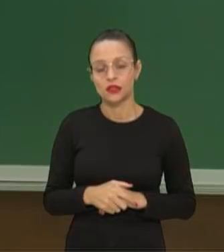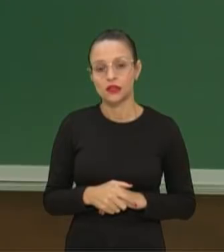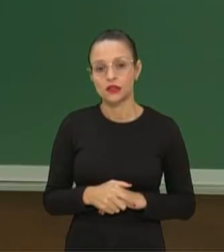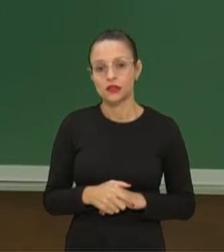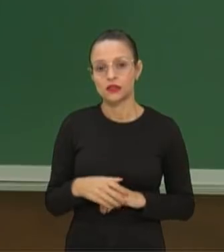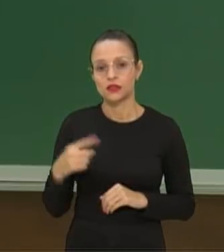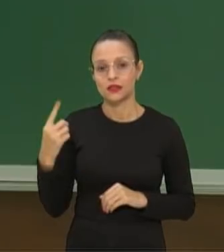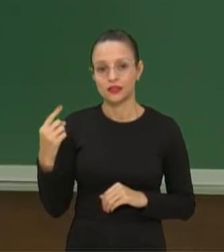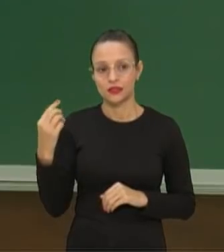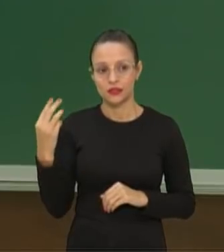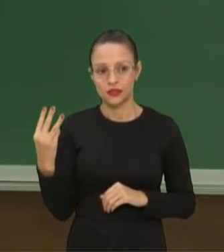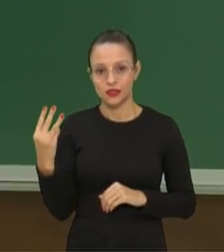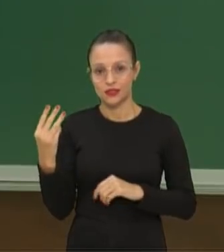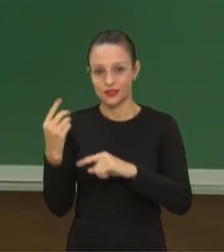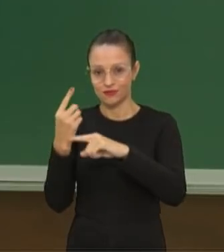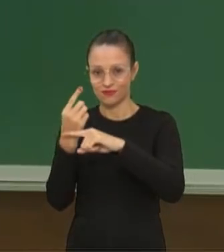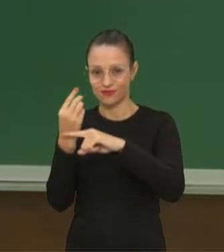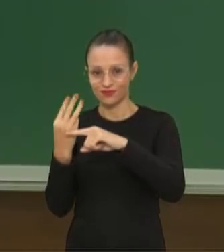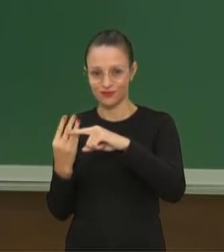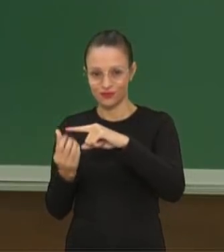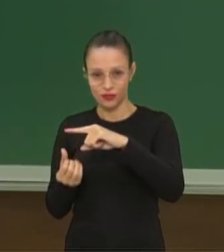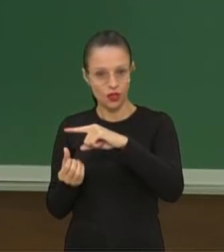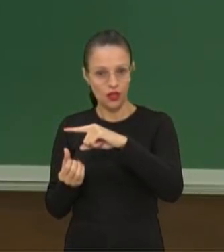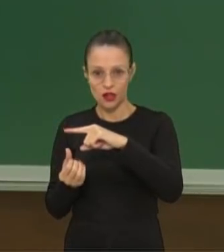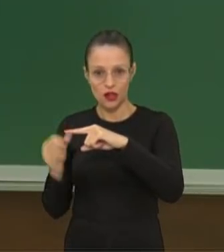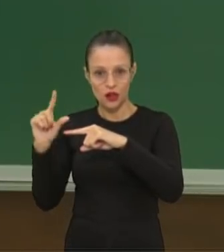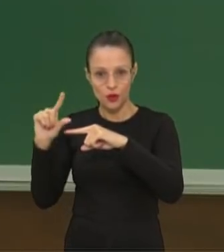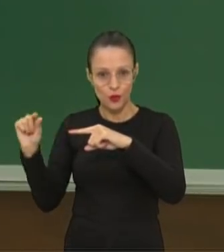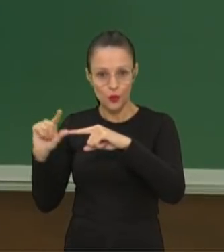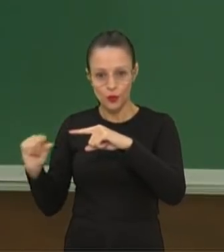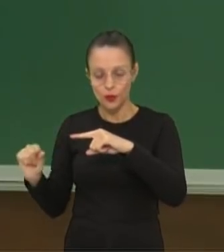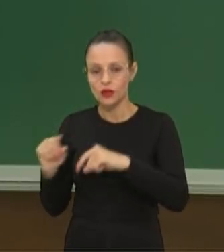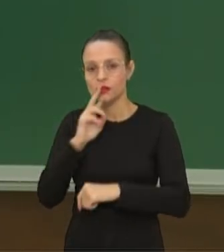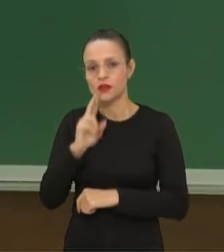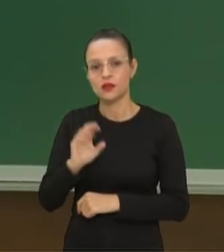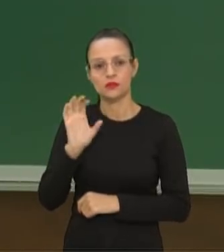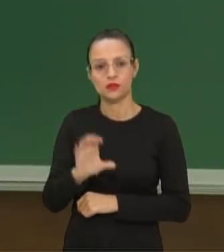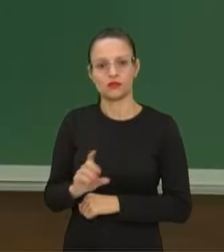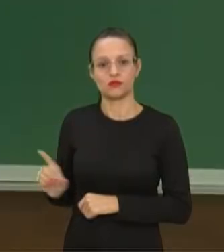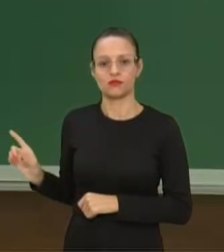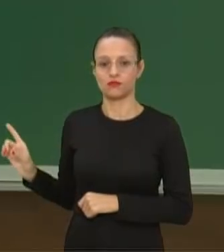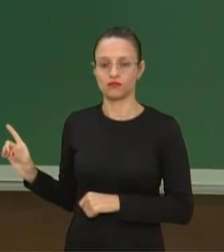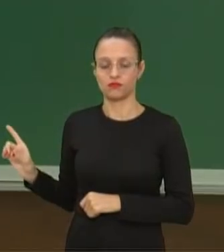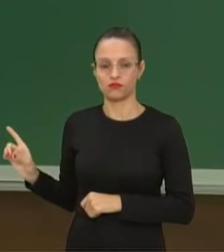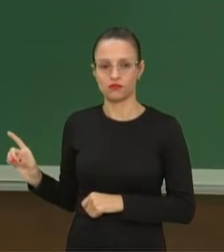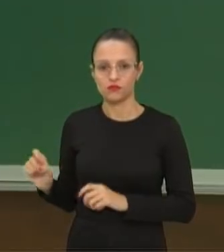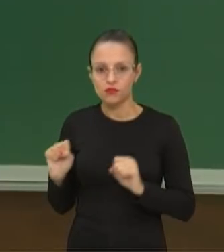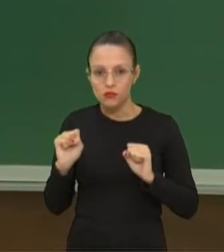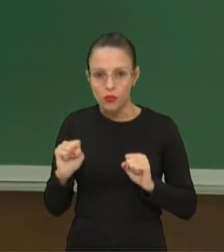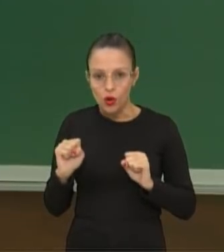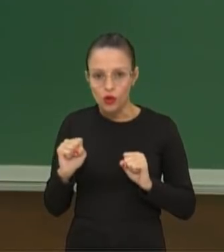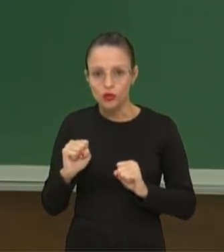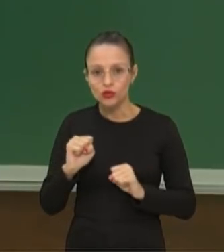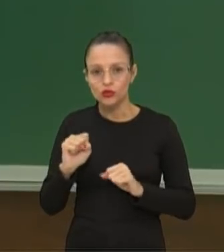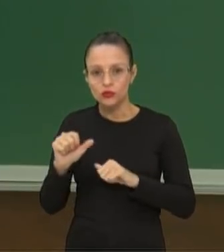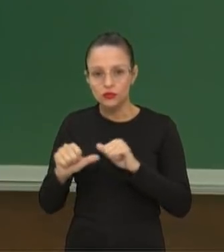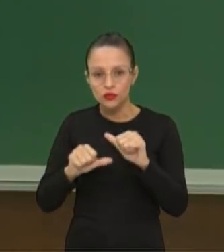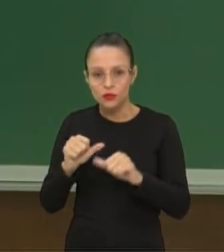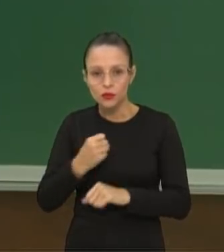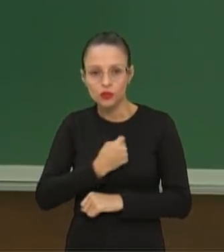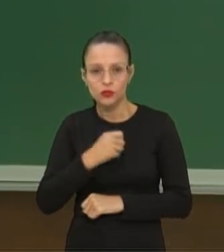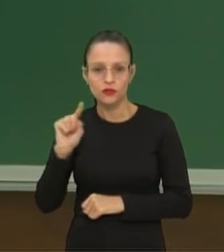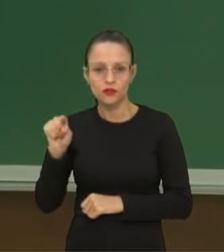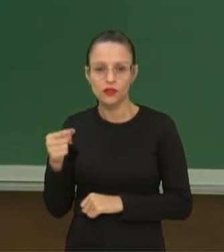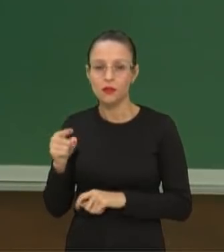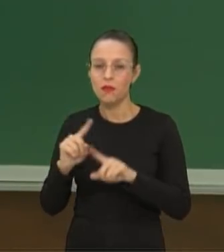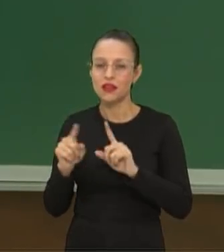13 sextos não dá para reduzir mais, essa vai ser a resposta da minha equação. Posso transformar em decimal? Pode, mas eu já te adianto que